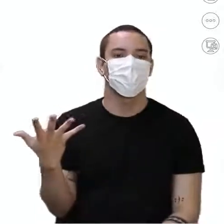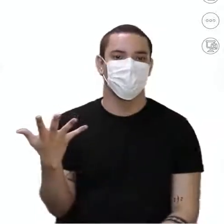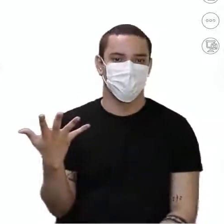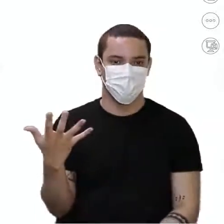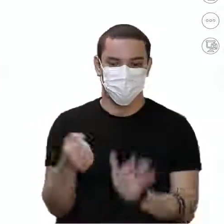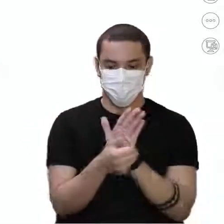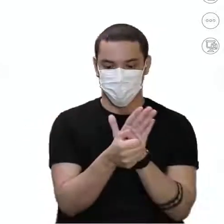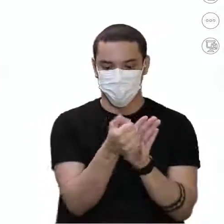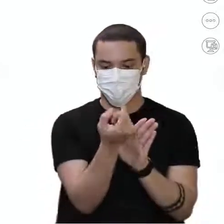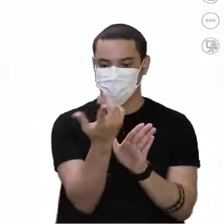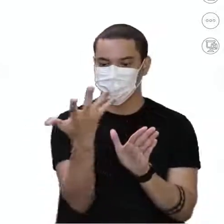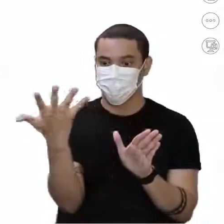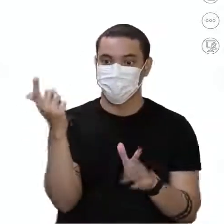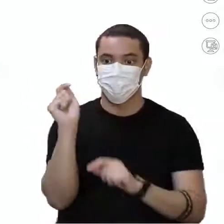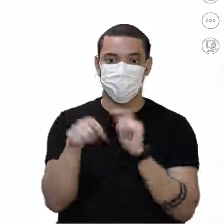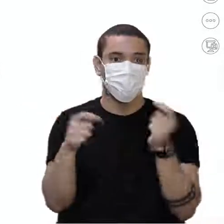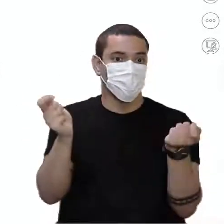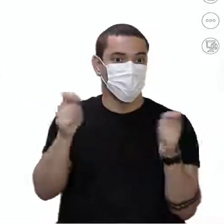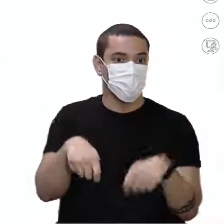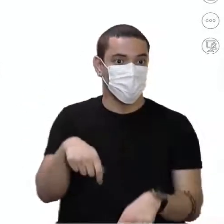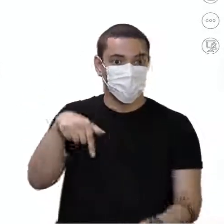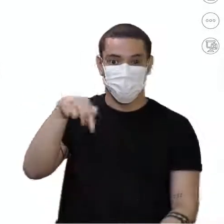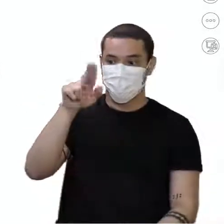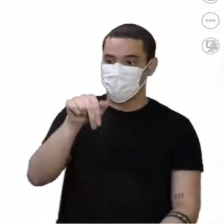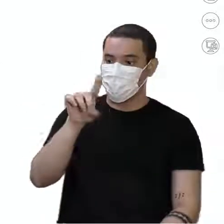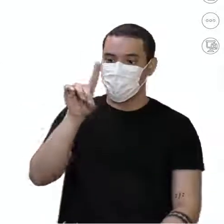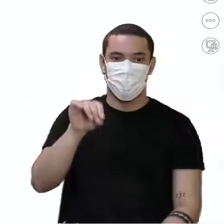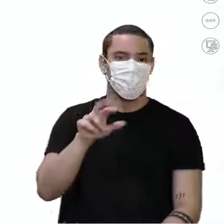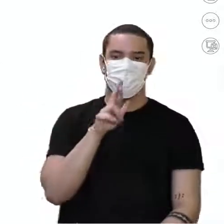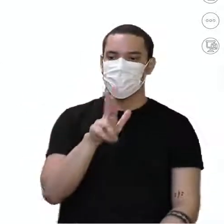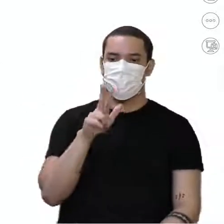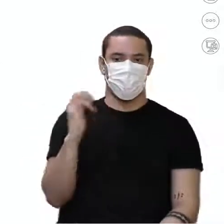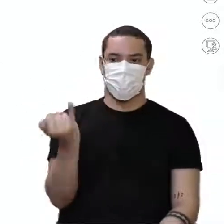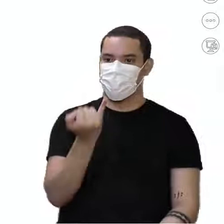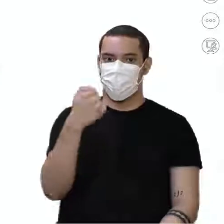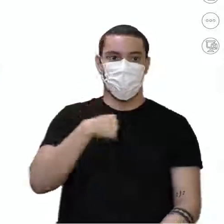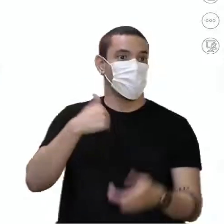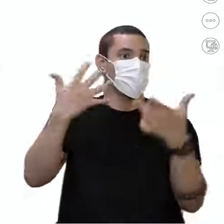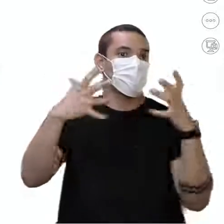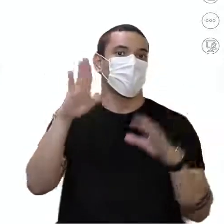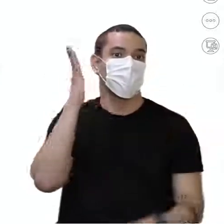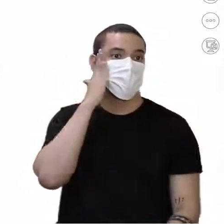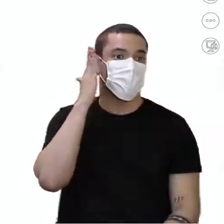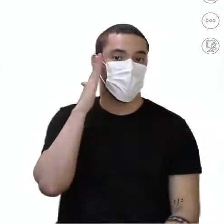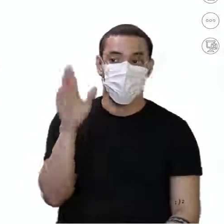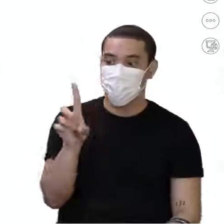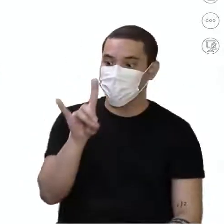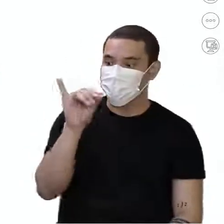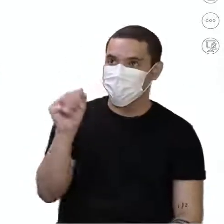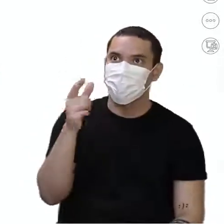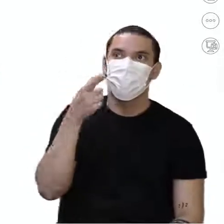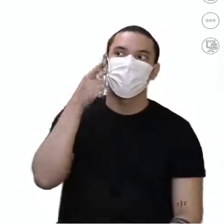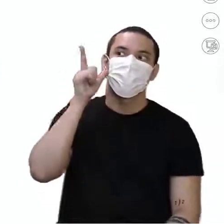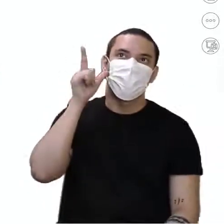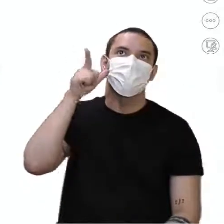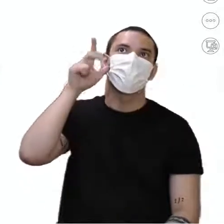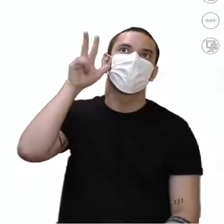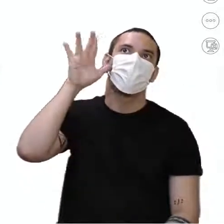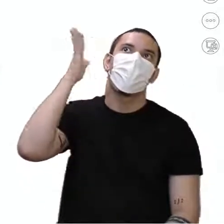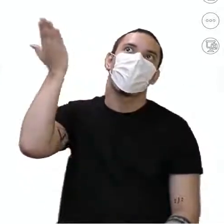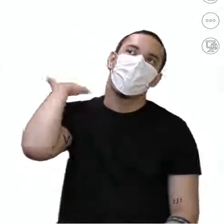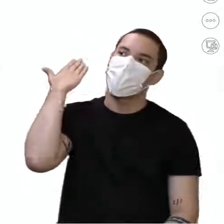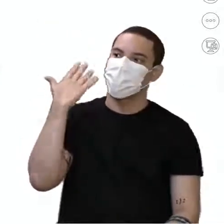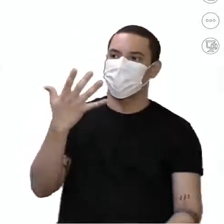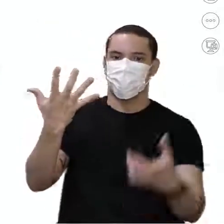Então, porque aqui o quando não é importante, você não precisa saber quando foi, se foi ontem, anteontem, eu falo você